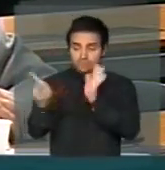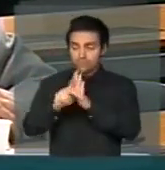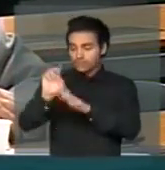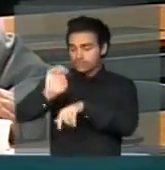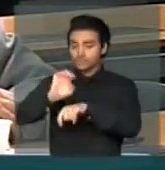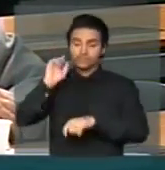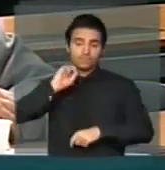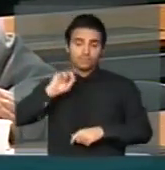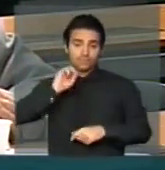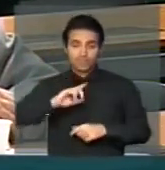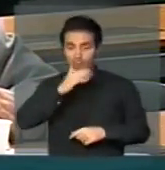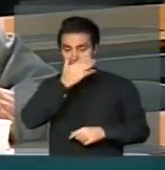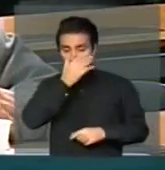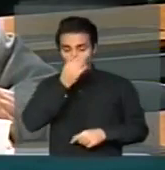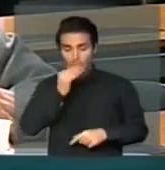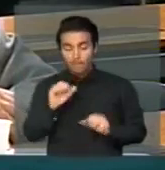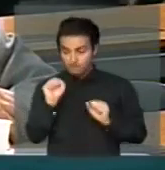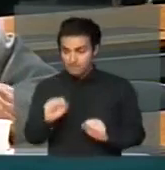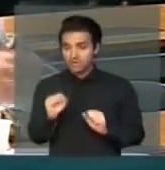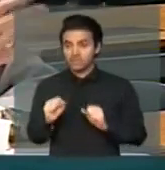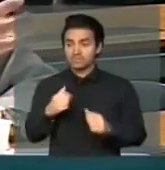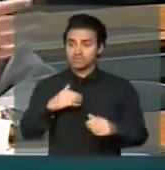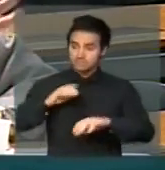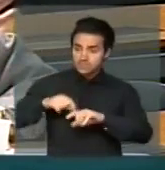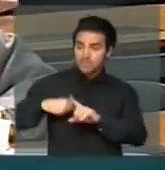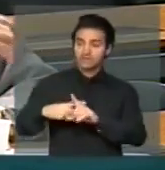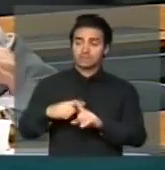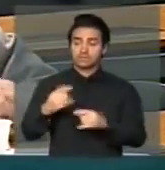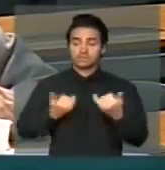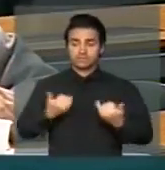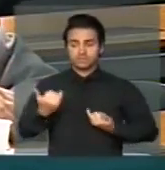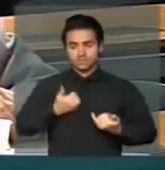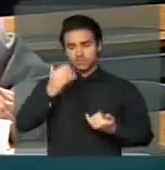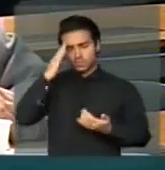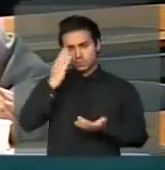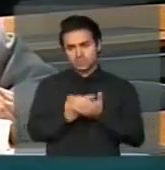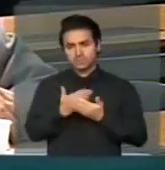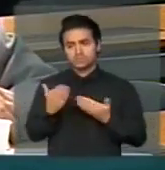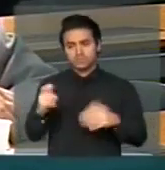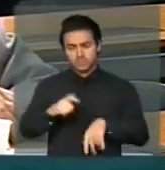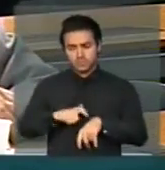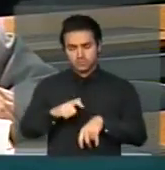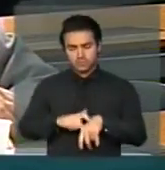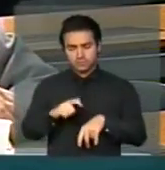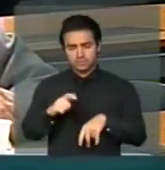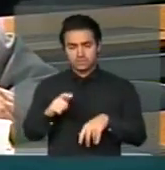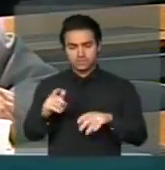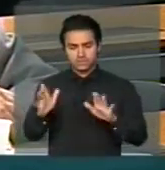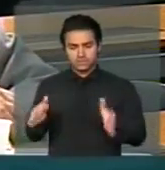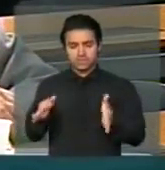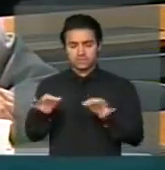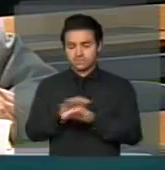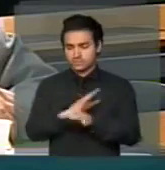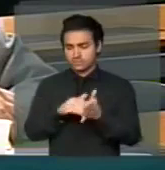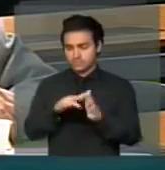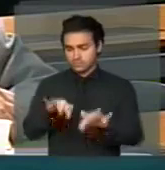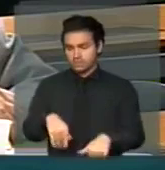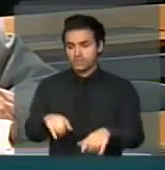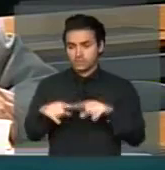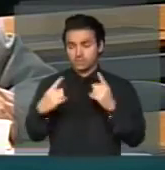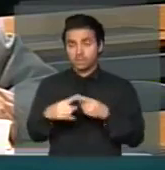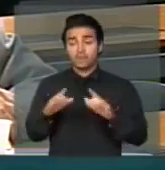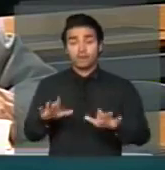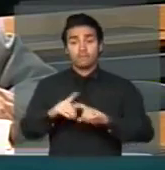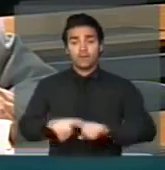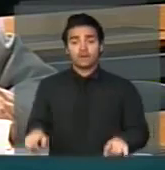Gerais pode dar maiores informações acredito que o momento já já está Estamos no término da reunião mas a minha pergunta